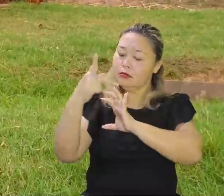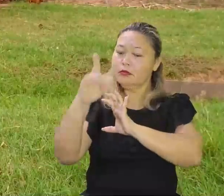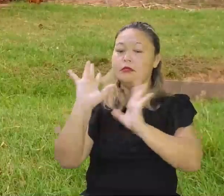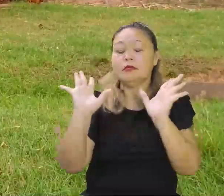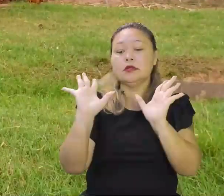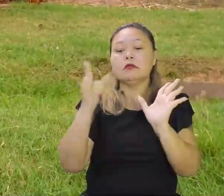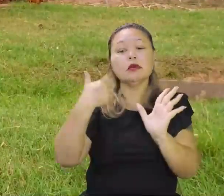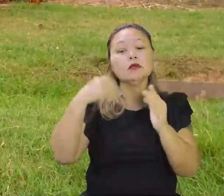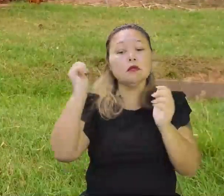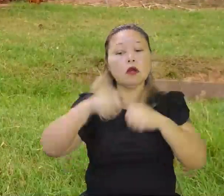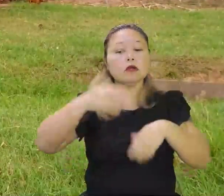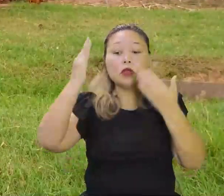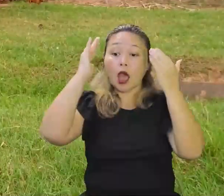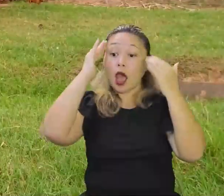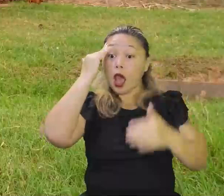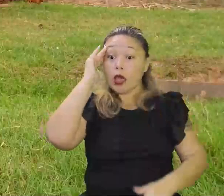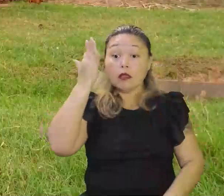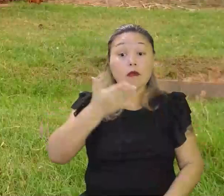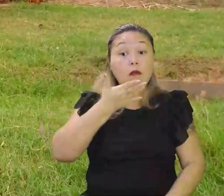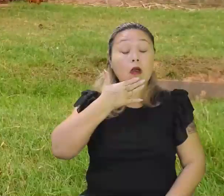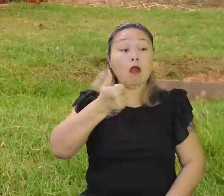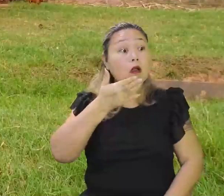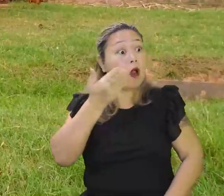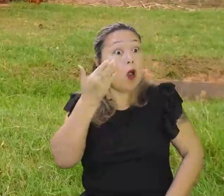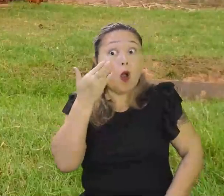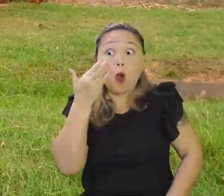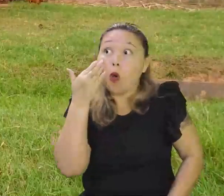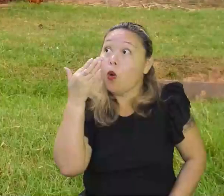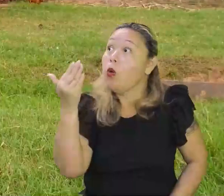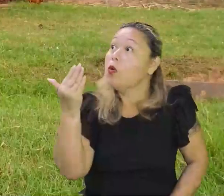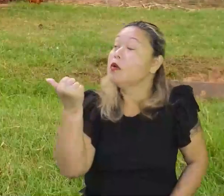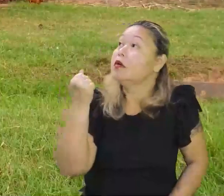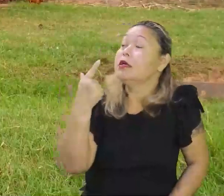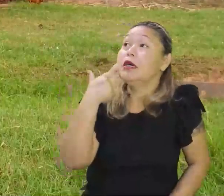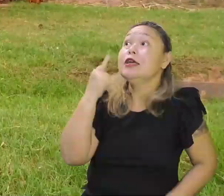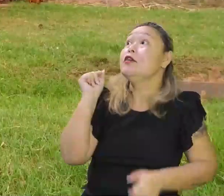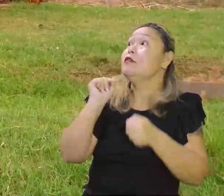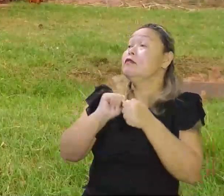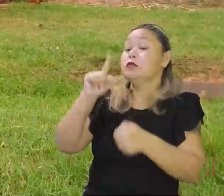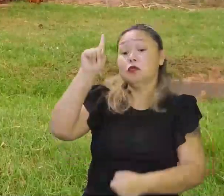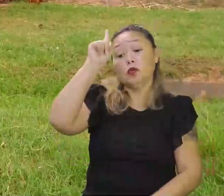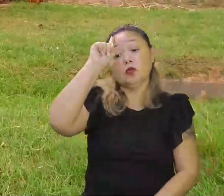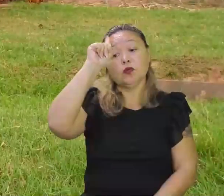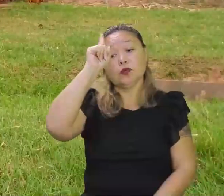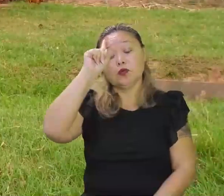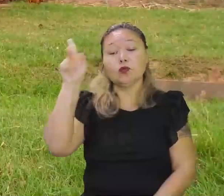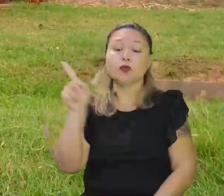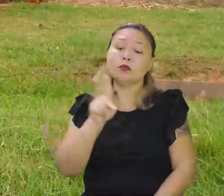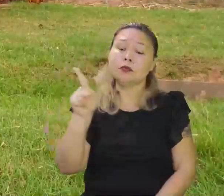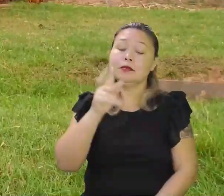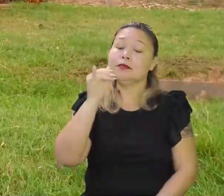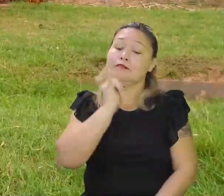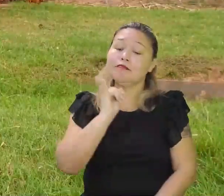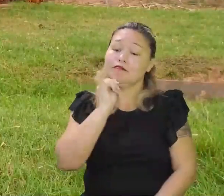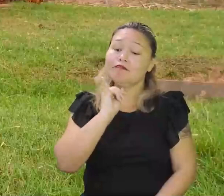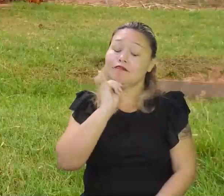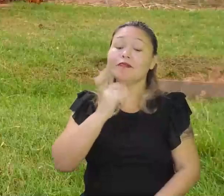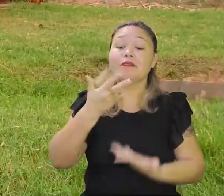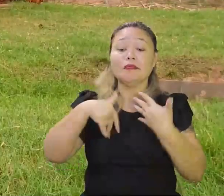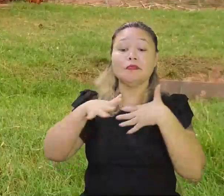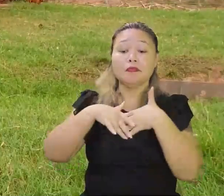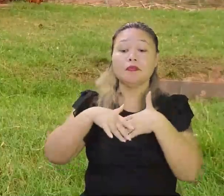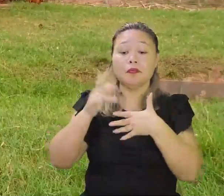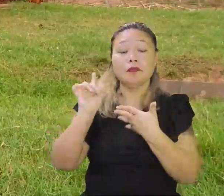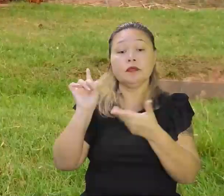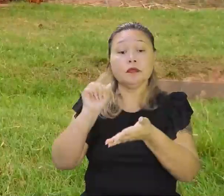entender melhor. E vocês olhem e falem assim, nossa, olha só, uma coisa que eu faço todo dia, O professor botou lá no exemplo de matemática, na hora da